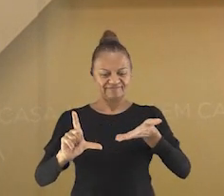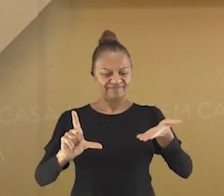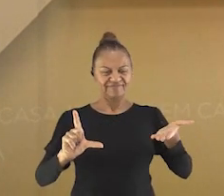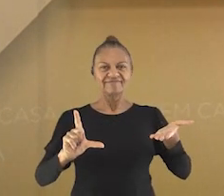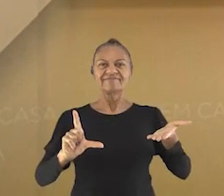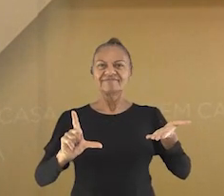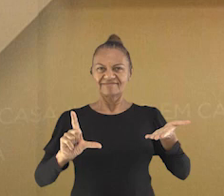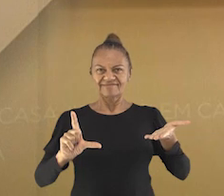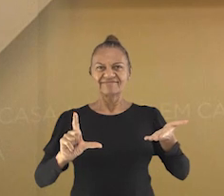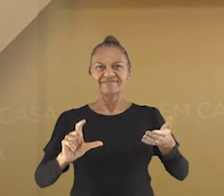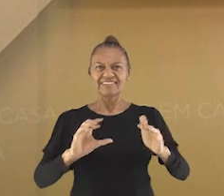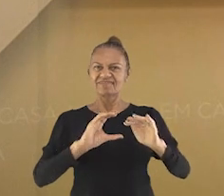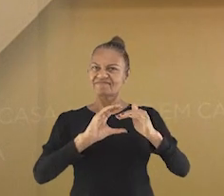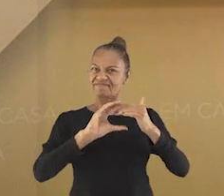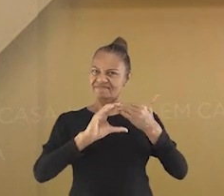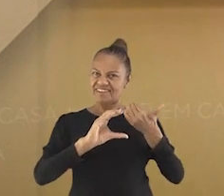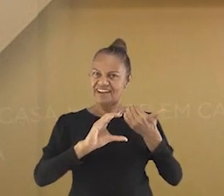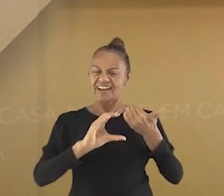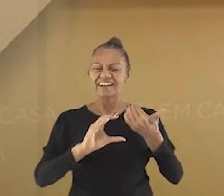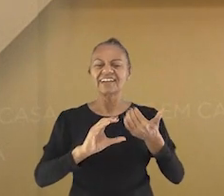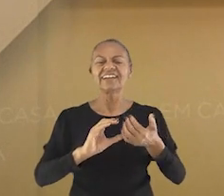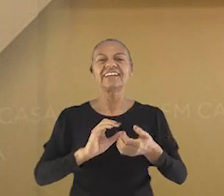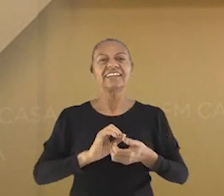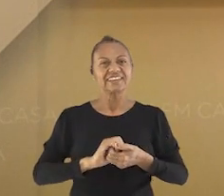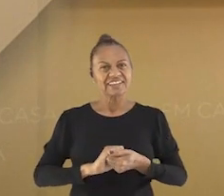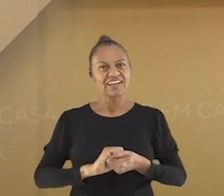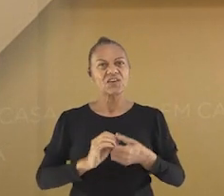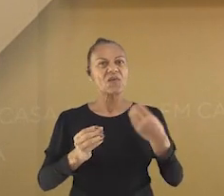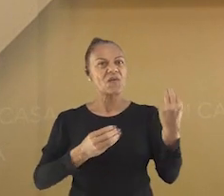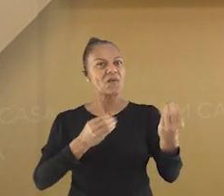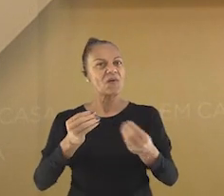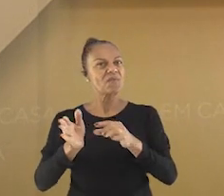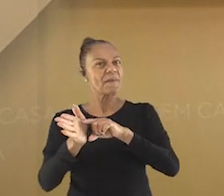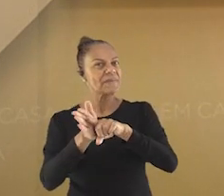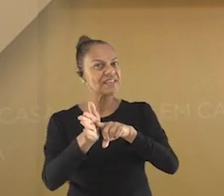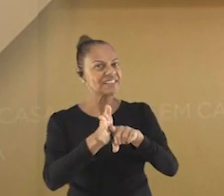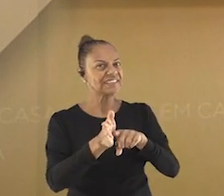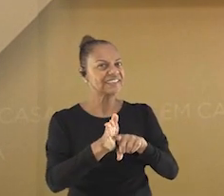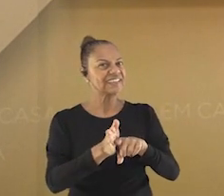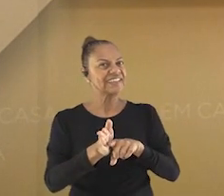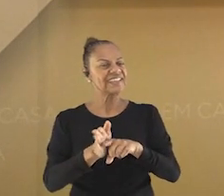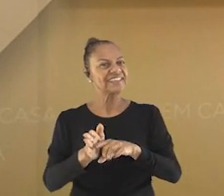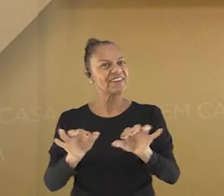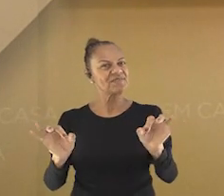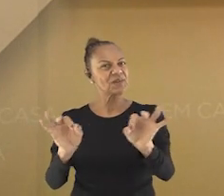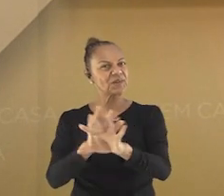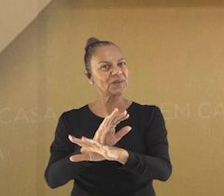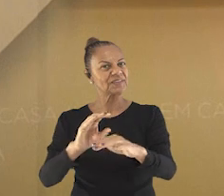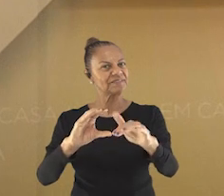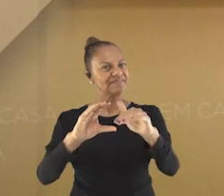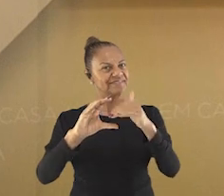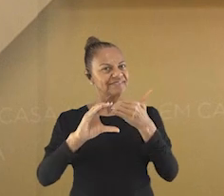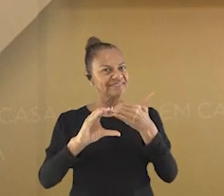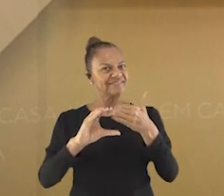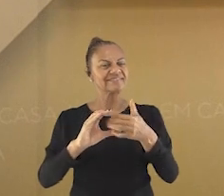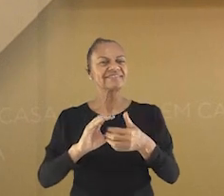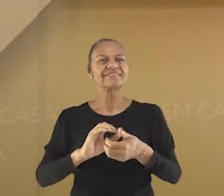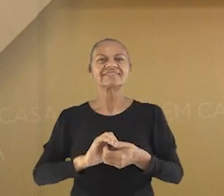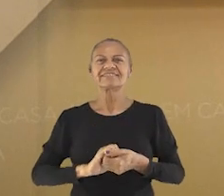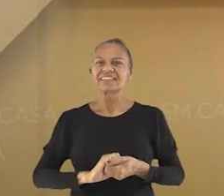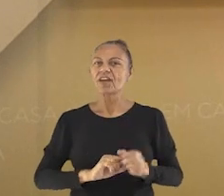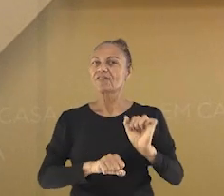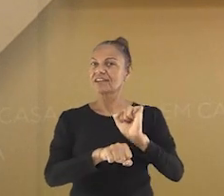101 43. Também quero receber por lá o resultado da pesquisa que você fará depois da